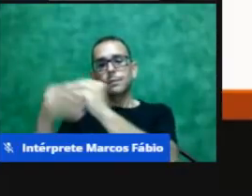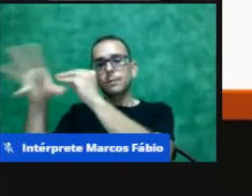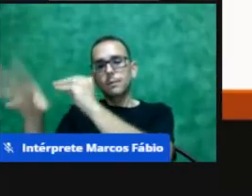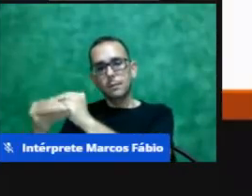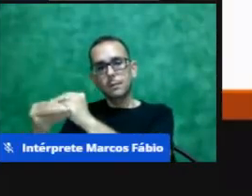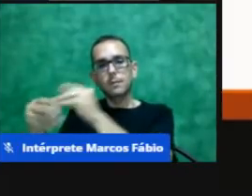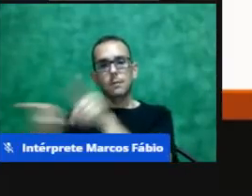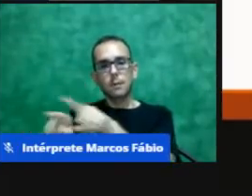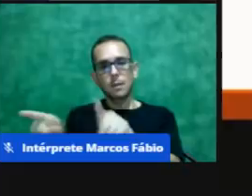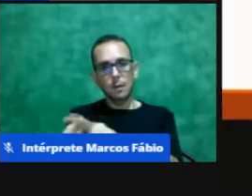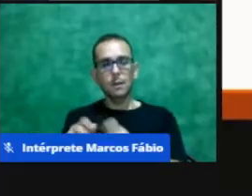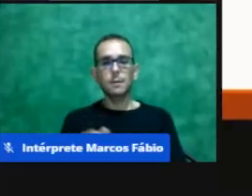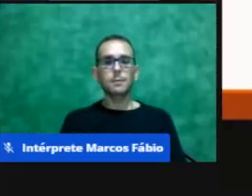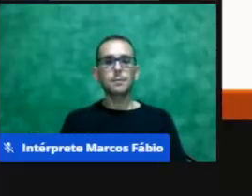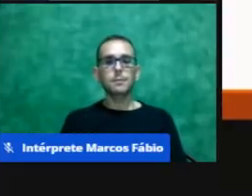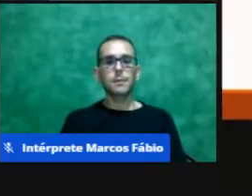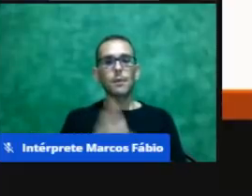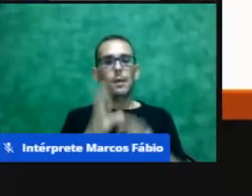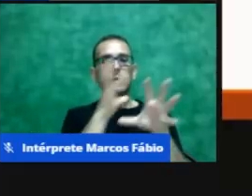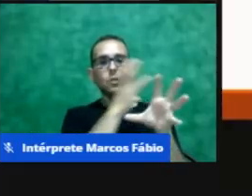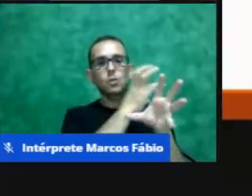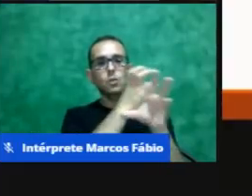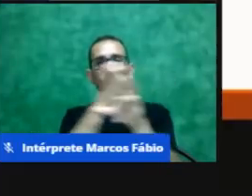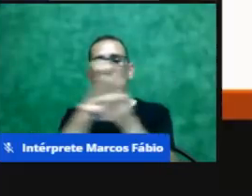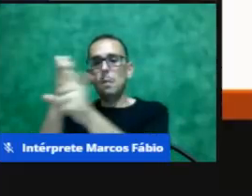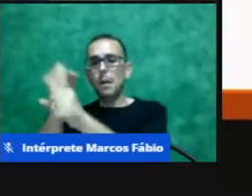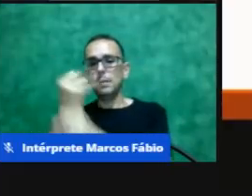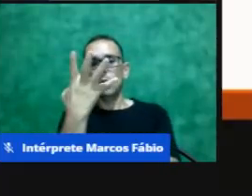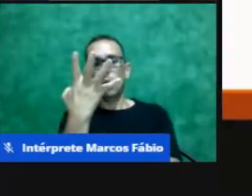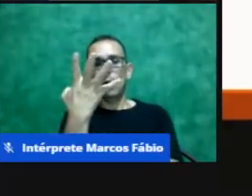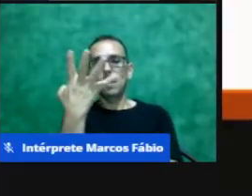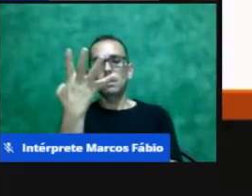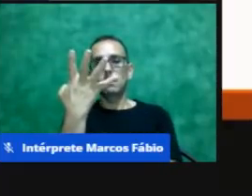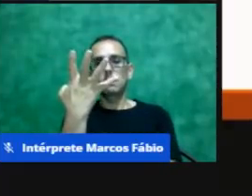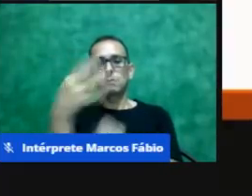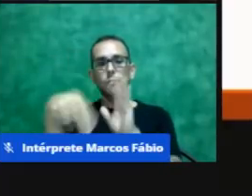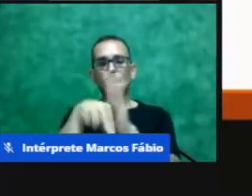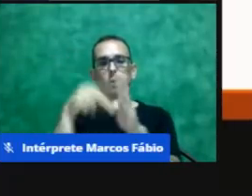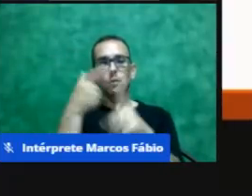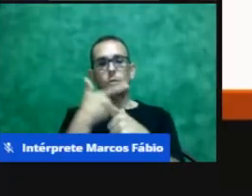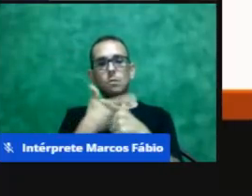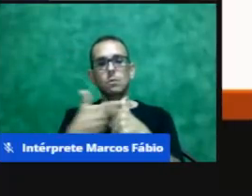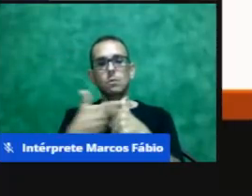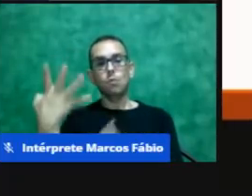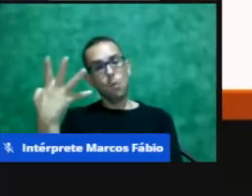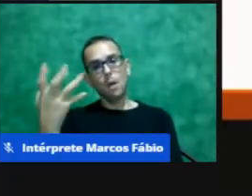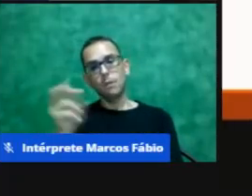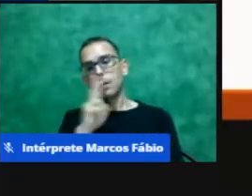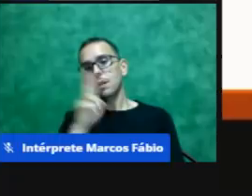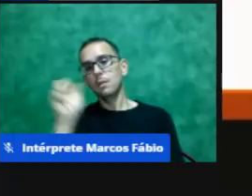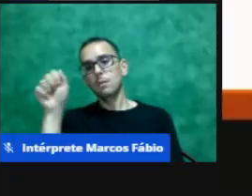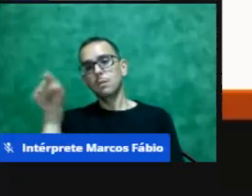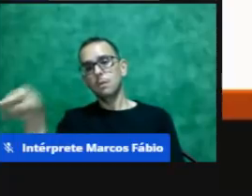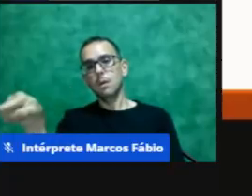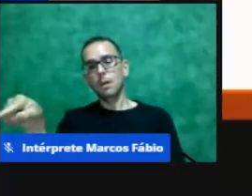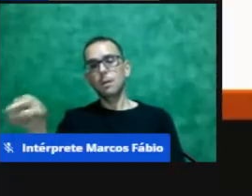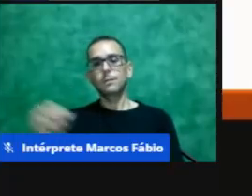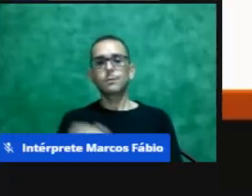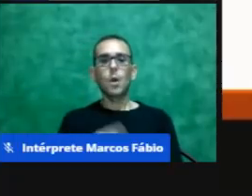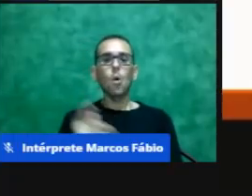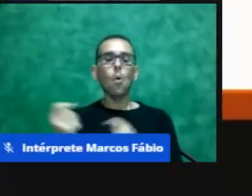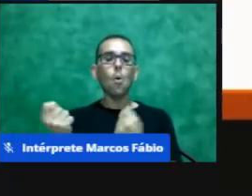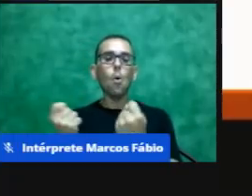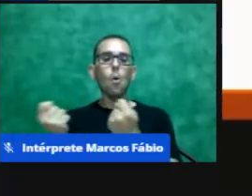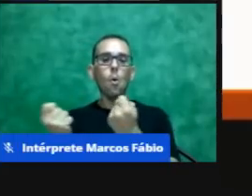tá? Também vai ser somar essas 4 notas, dividir por 4, vai ter a média dele. Aí, como controle, eu coloquei